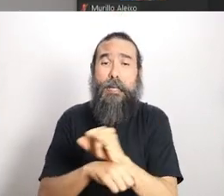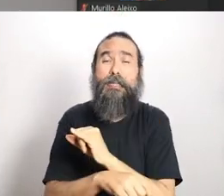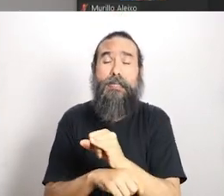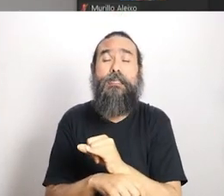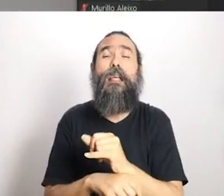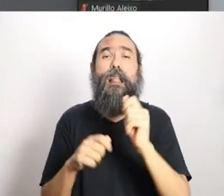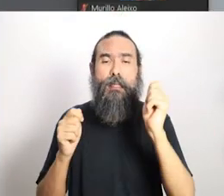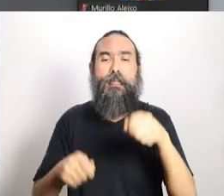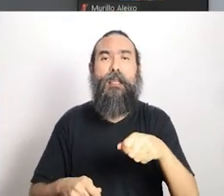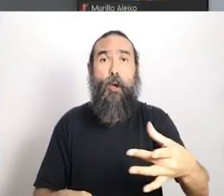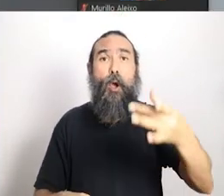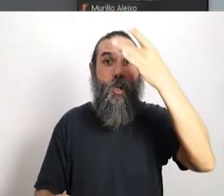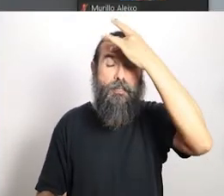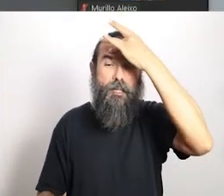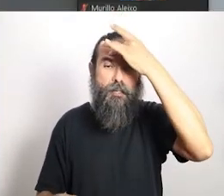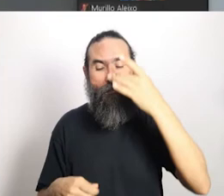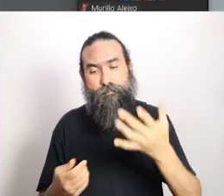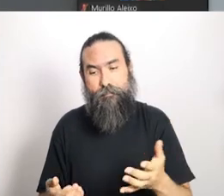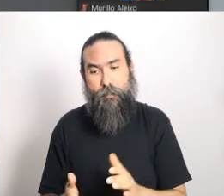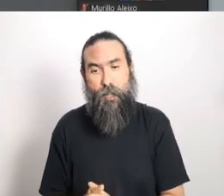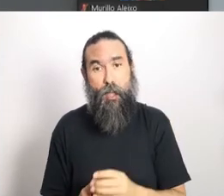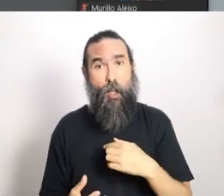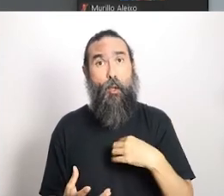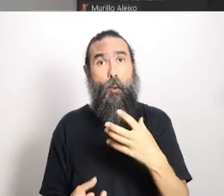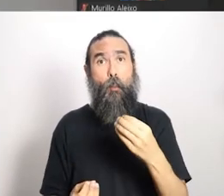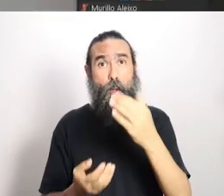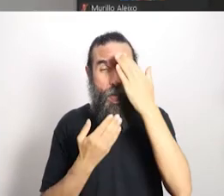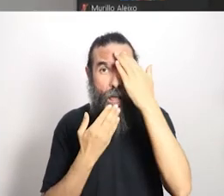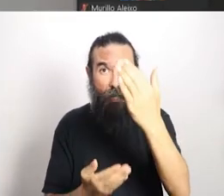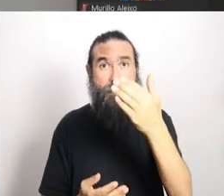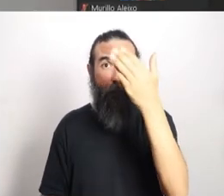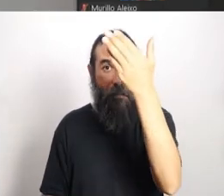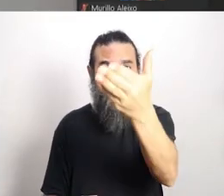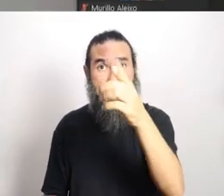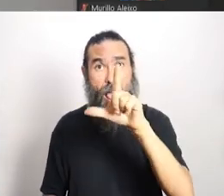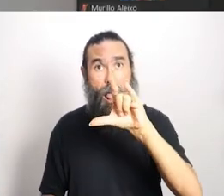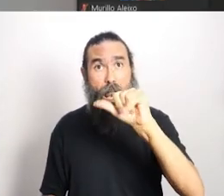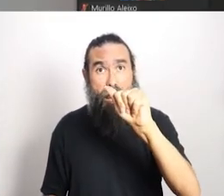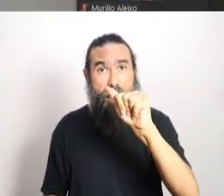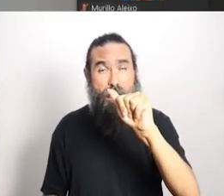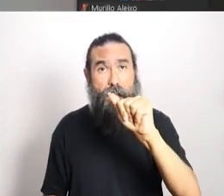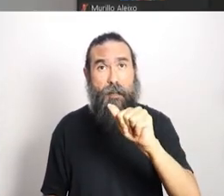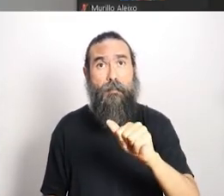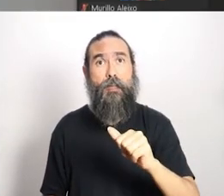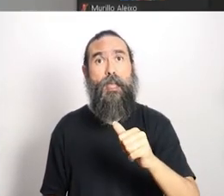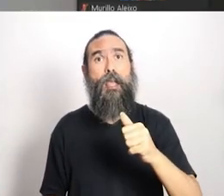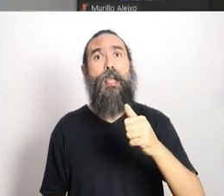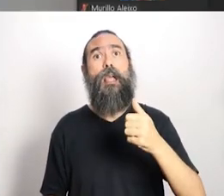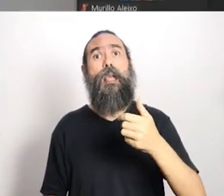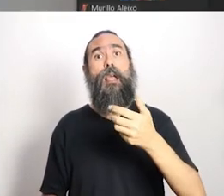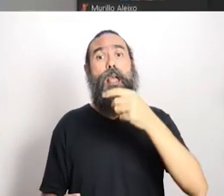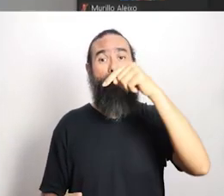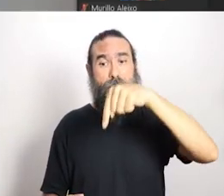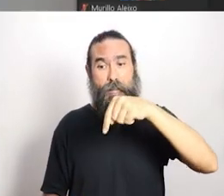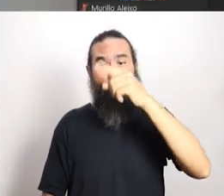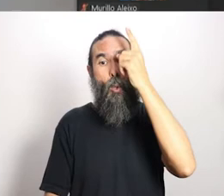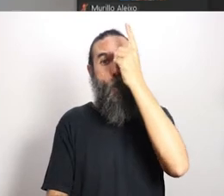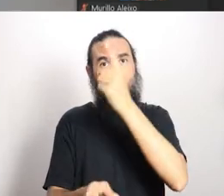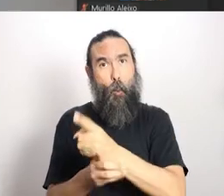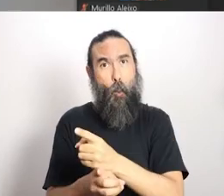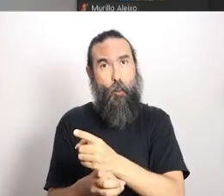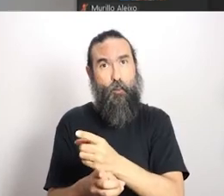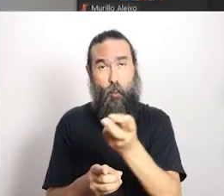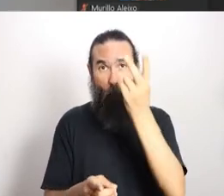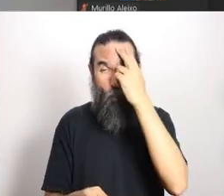importante. Eu acho, eu queria de verdade agradecer a presença de Lia nessa live em nome do Encontro de Culturas Tradicionais. Eu queria